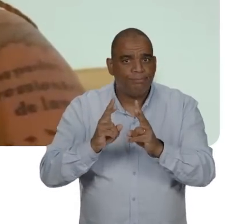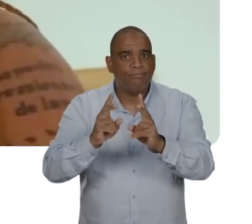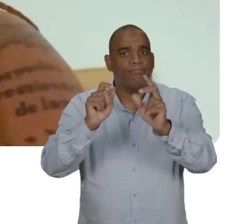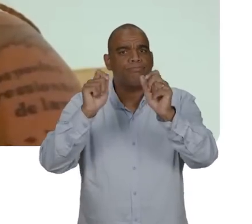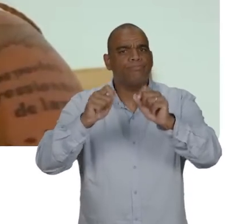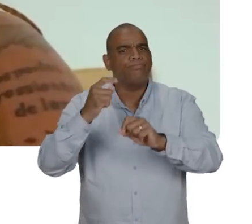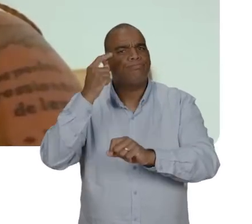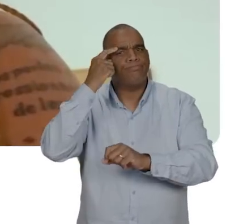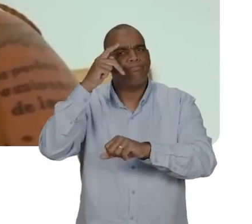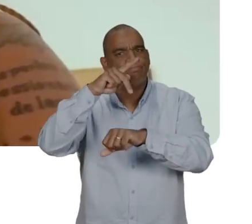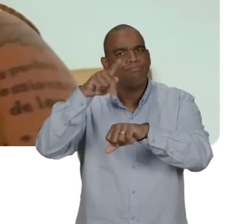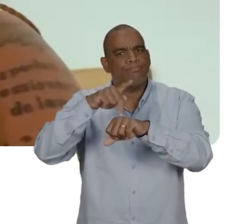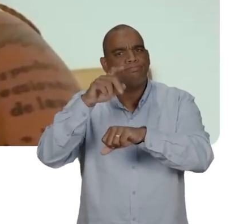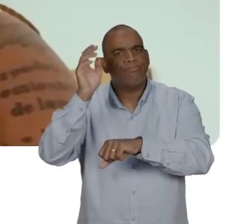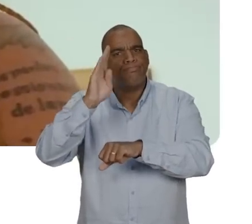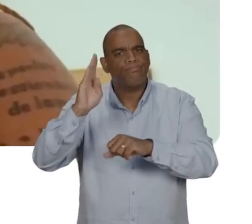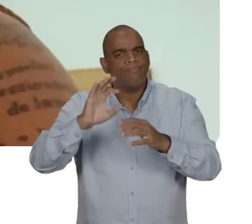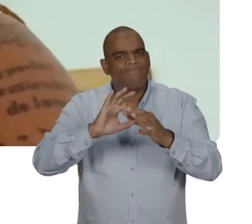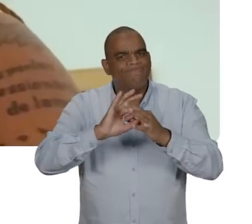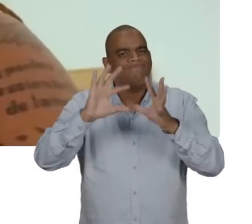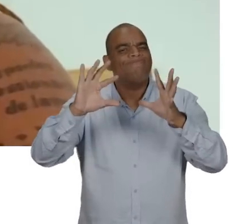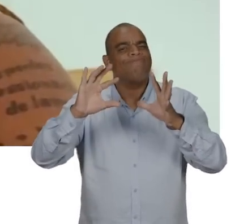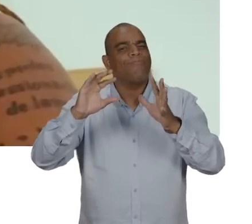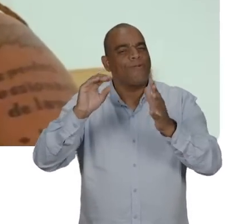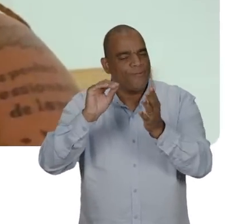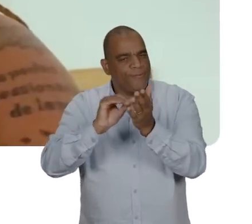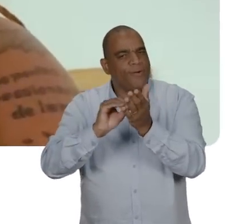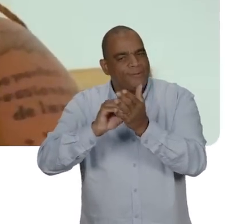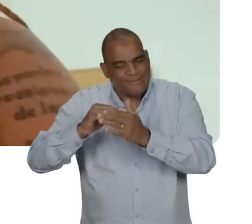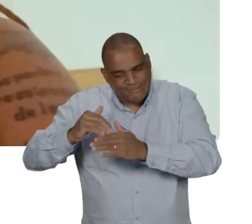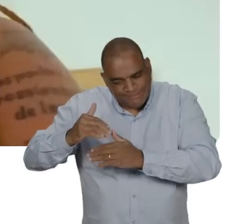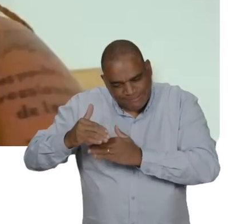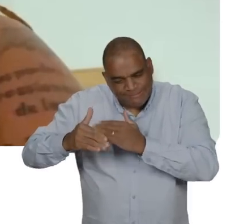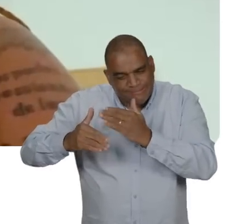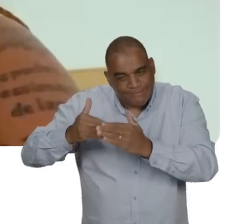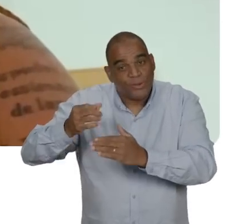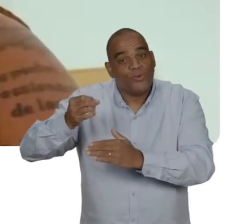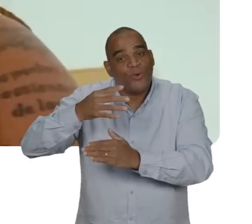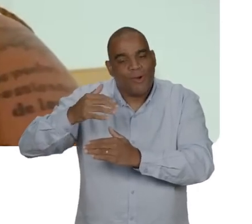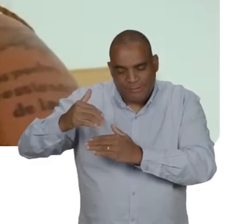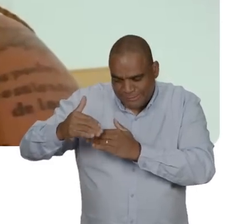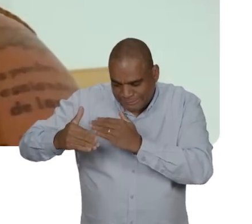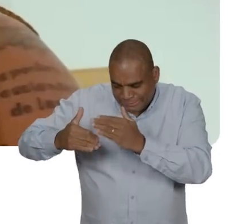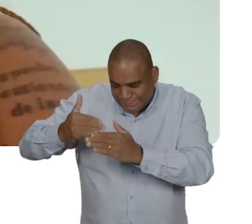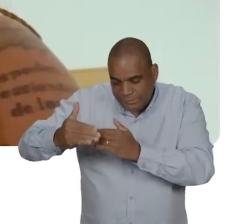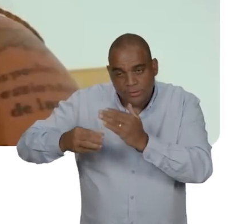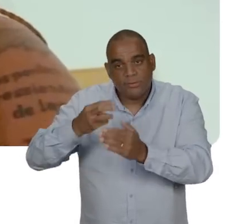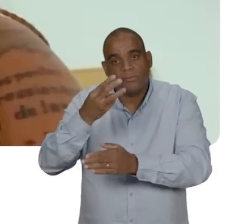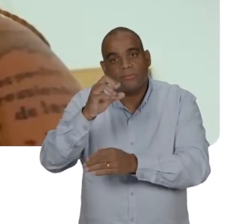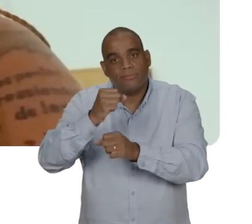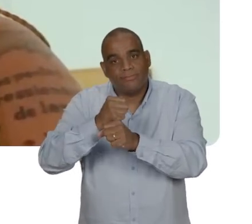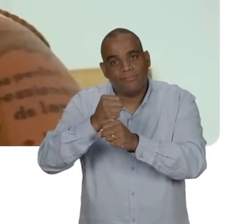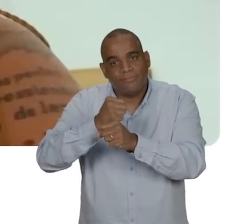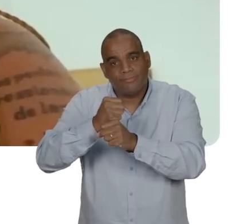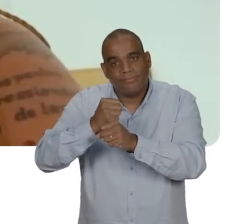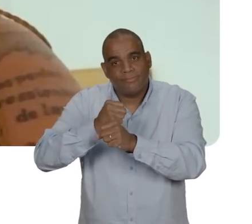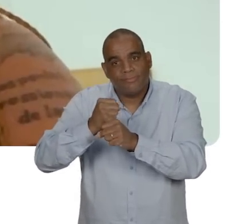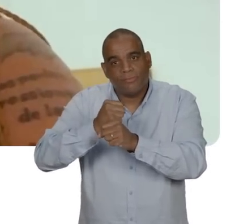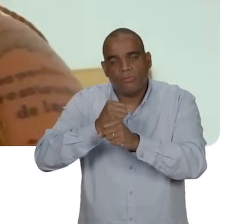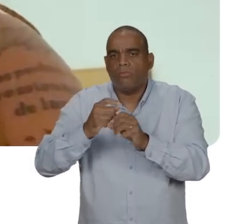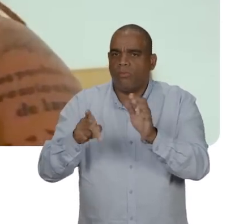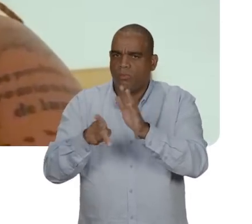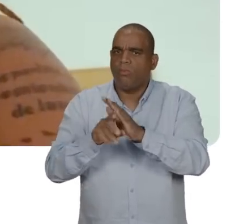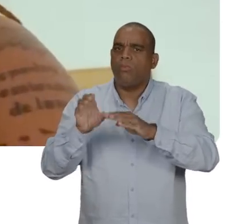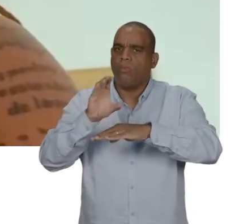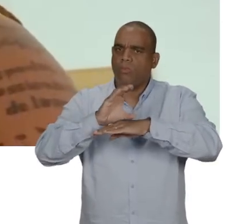para outros momentos também. A gente sabe que a democracia no nosso país é uma democracia muito jovem, é uma democracia que vem sendo construída nos últimos 30 anos,